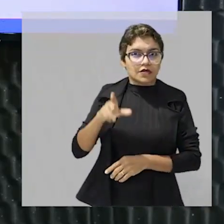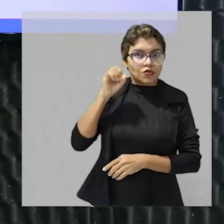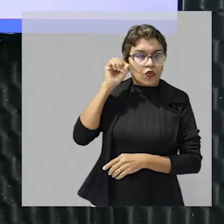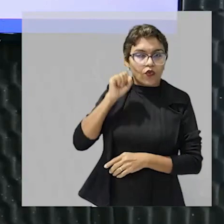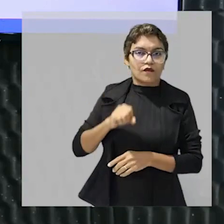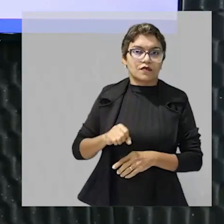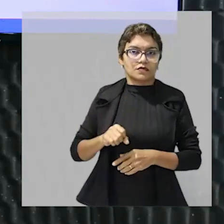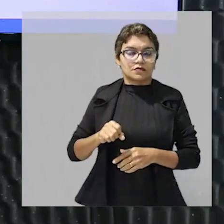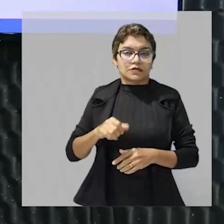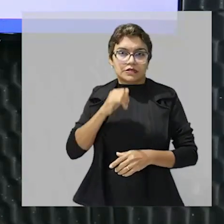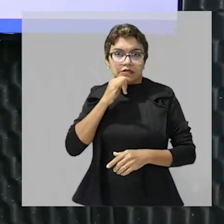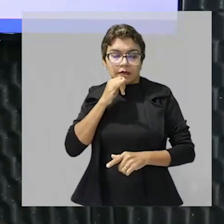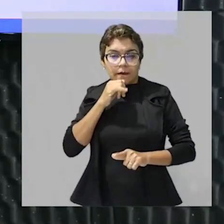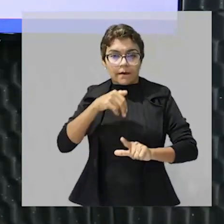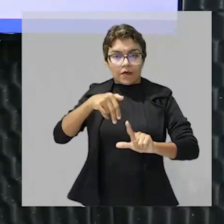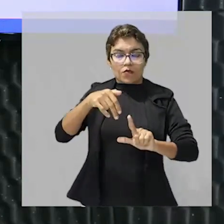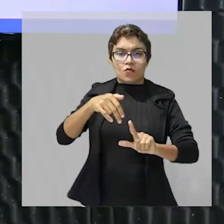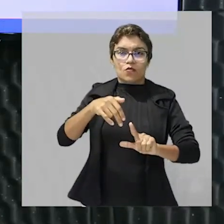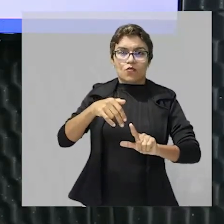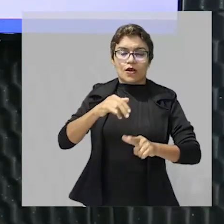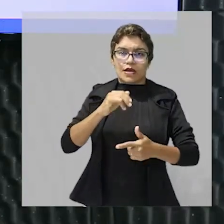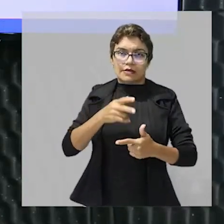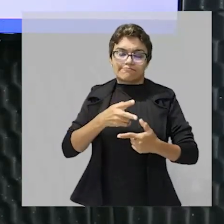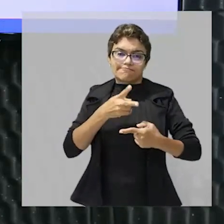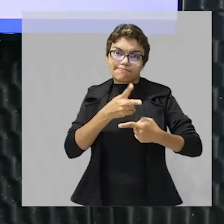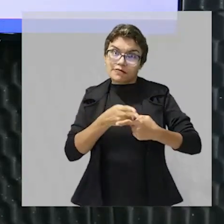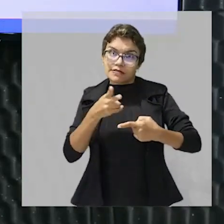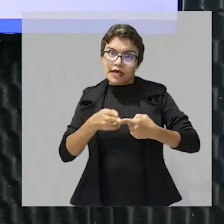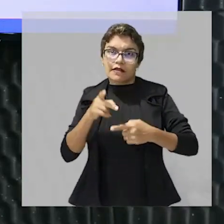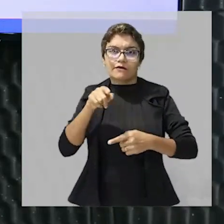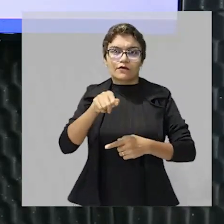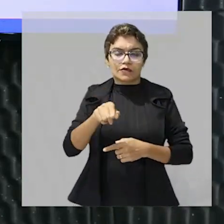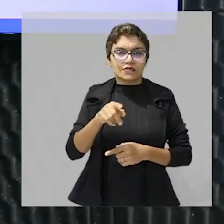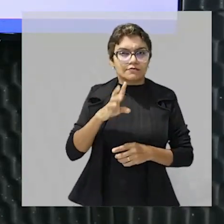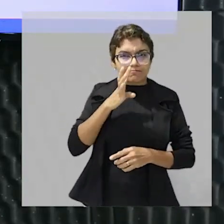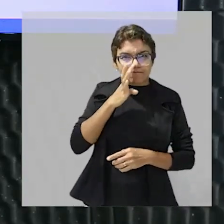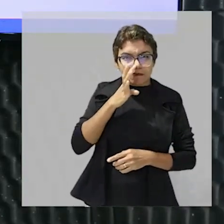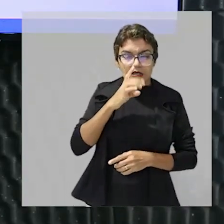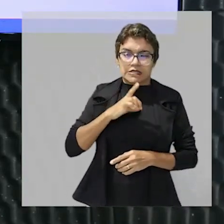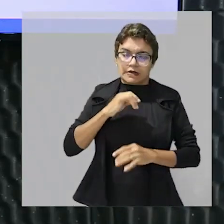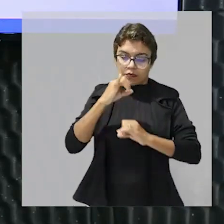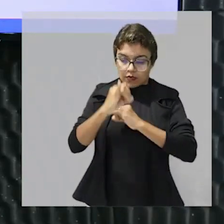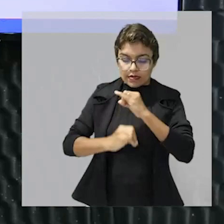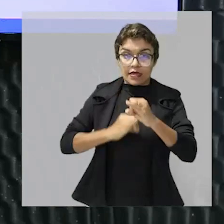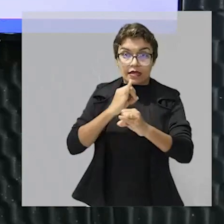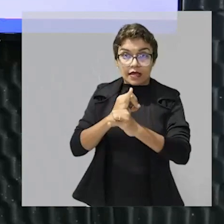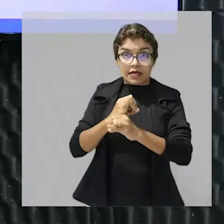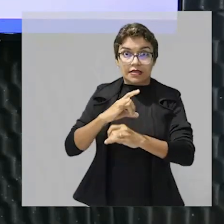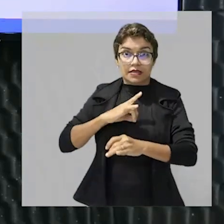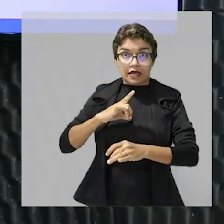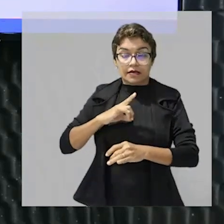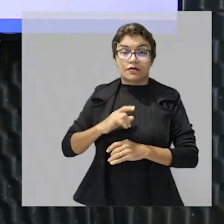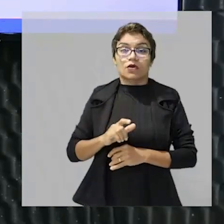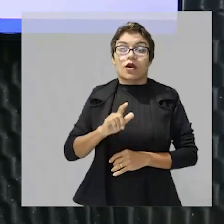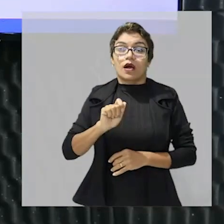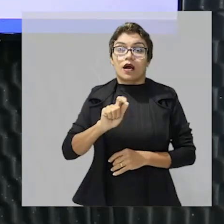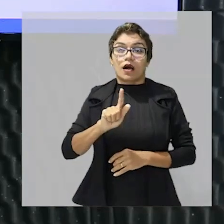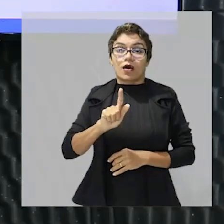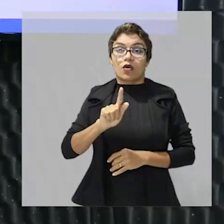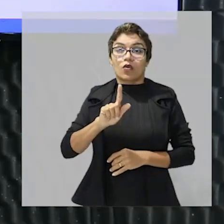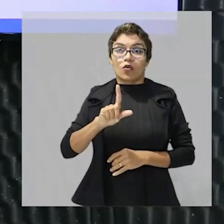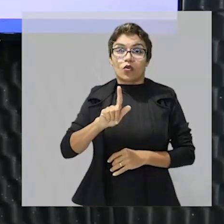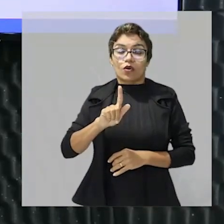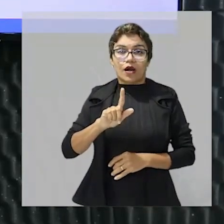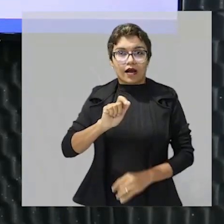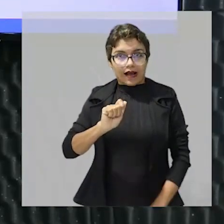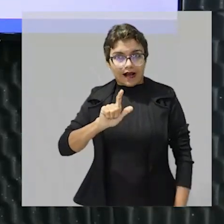que vocês consomem, são demandas. Tanto é que na internet tem um negocinho chamado algoritmo, que vai atrás da tua demanda